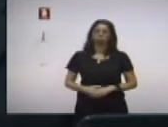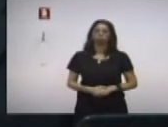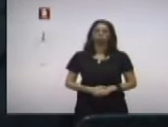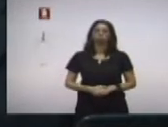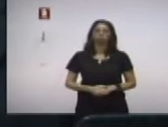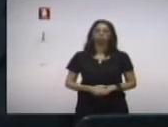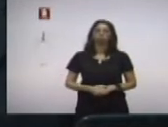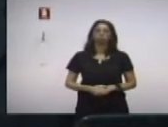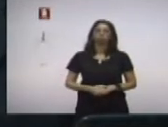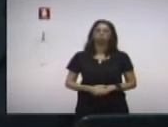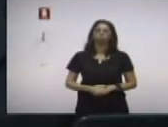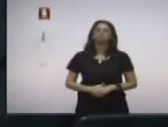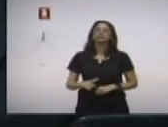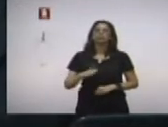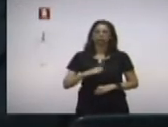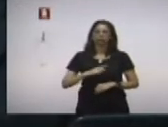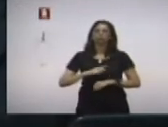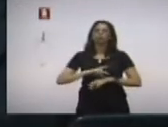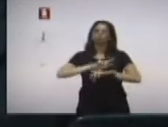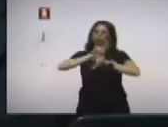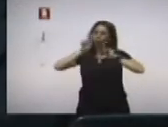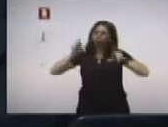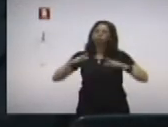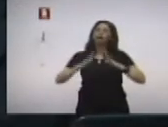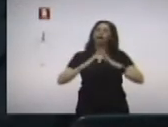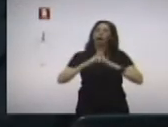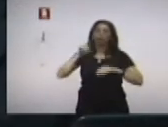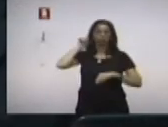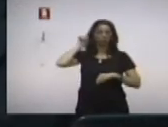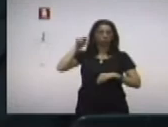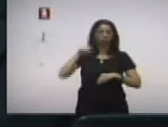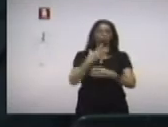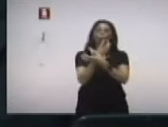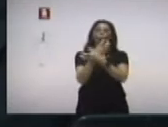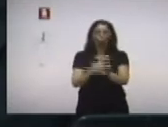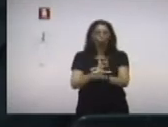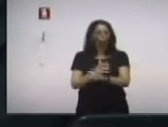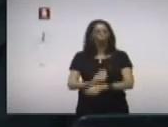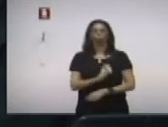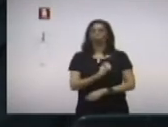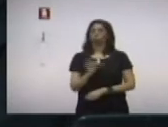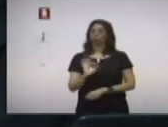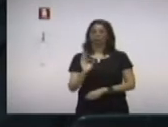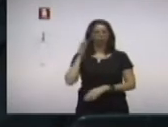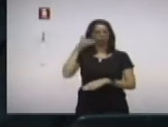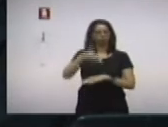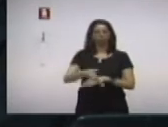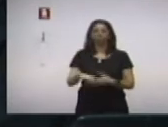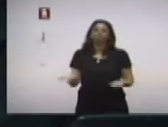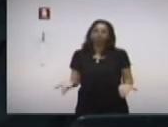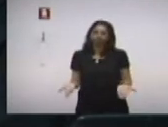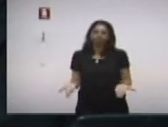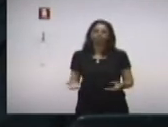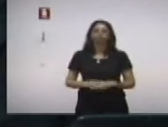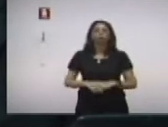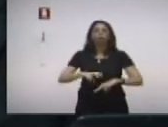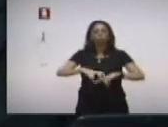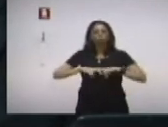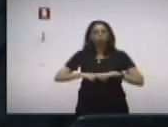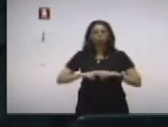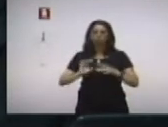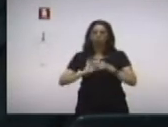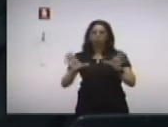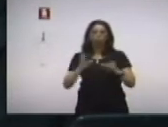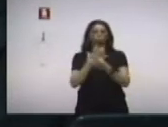tem outros Outros tantos imóveis na eminência de sofrerem o mesmo problema Então veja nós estamos aqui no